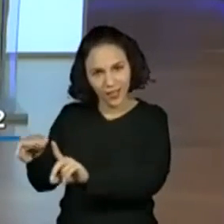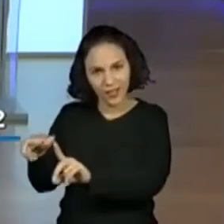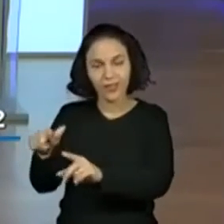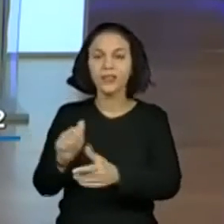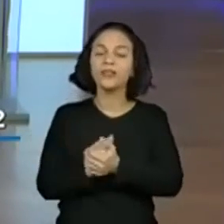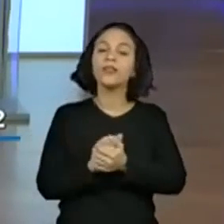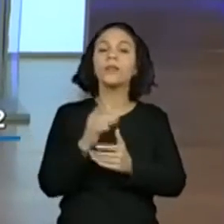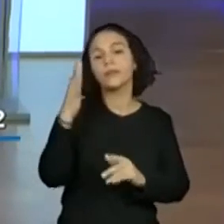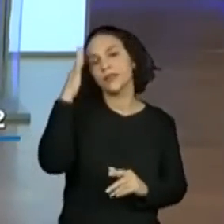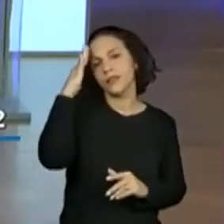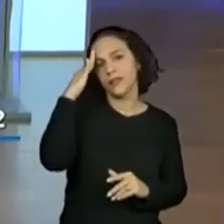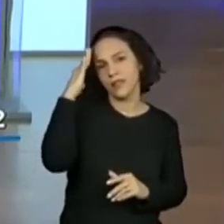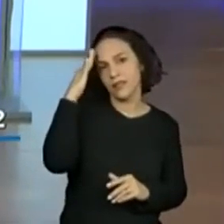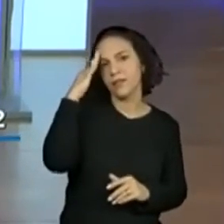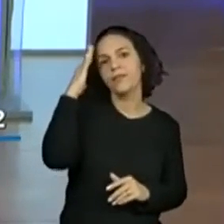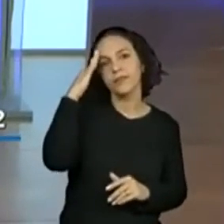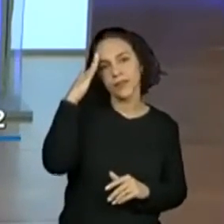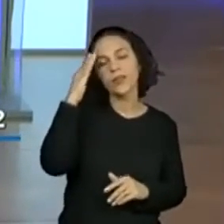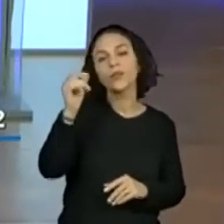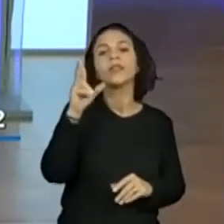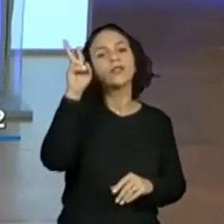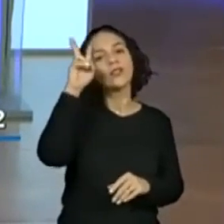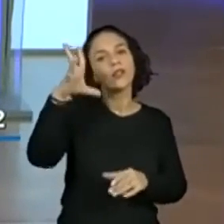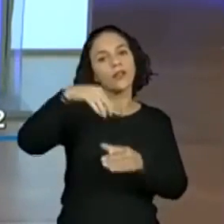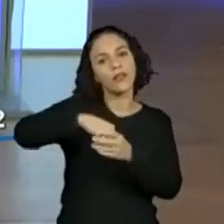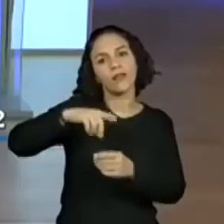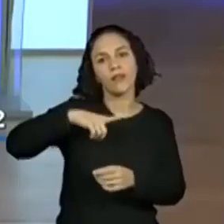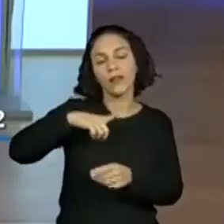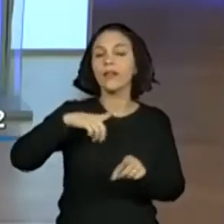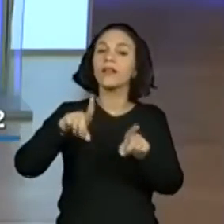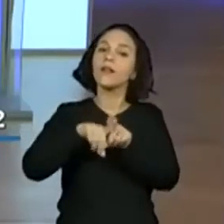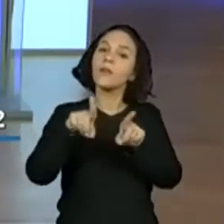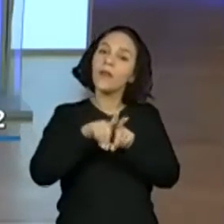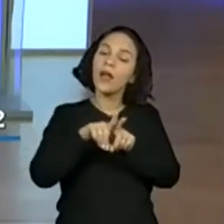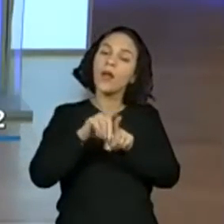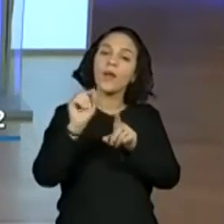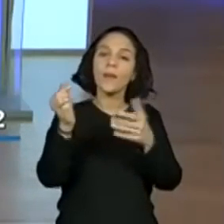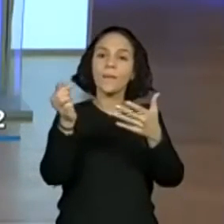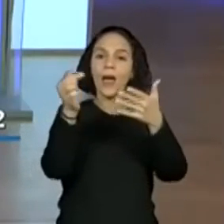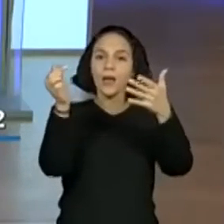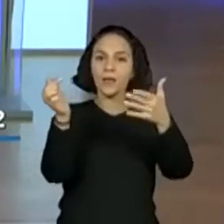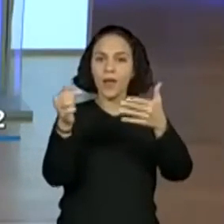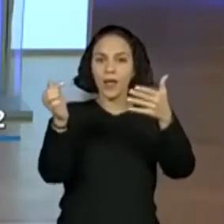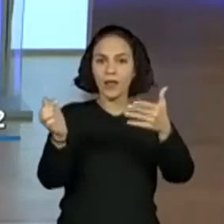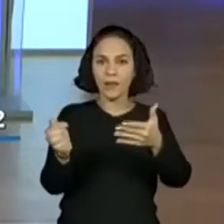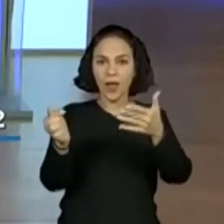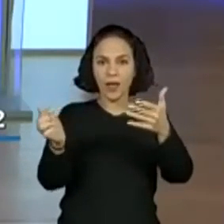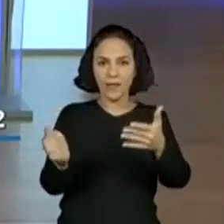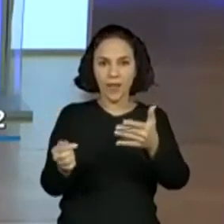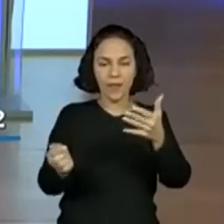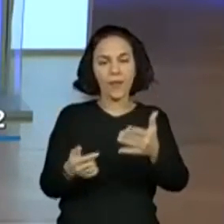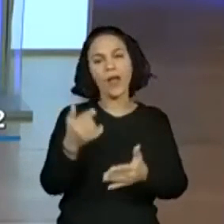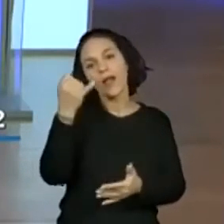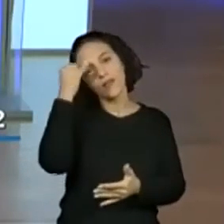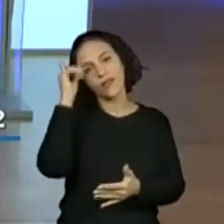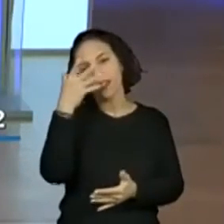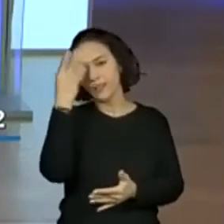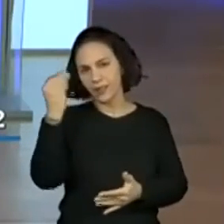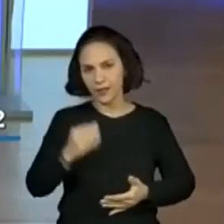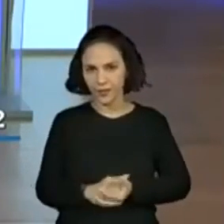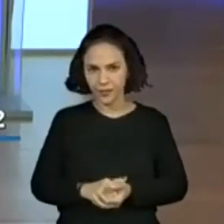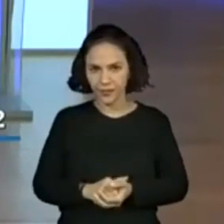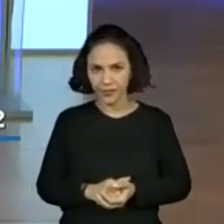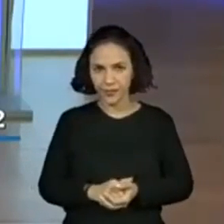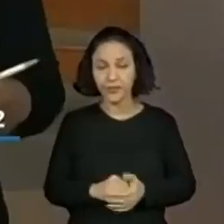gente soubesse de tudo que tem na história e aí a gente deixou tudo em tópicos para a gente não esquecer de nada. E isso, lembrando que não precisa